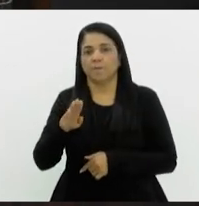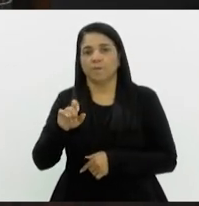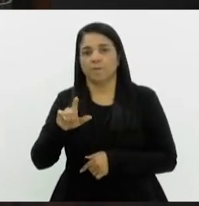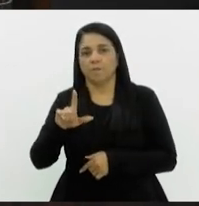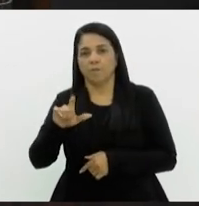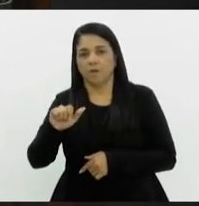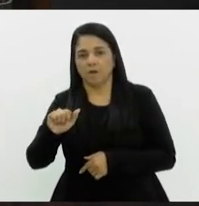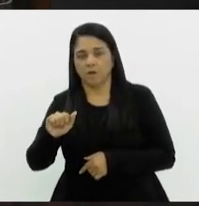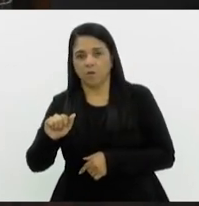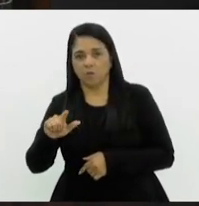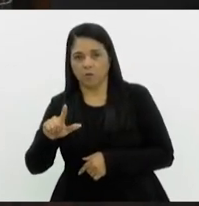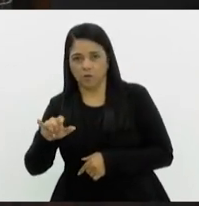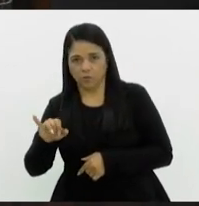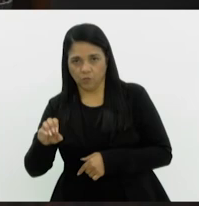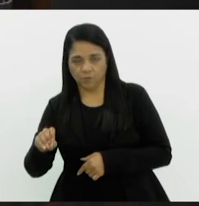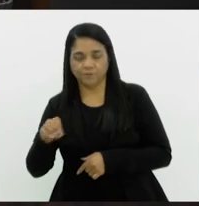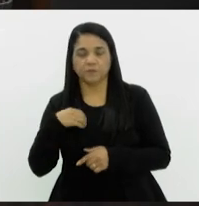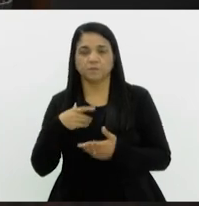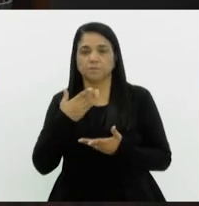as assinaturas.